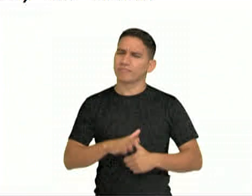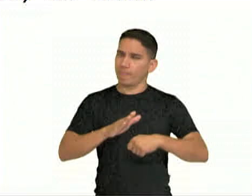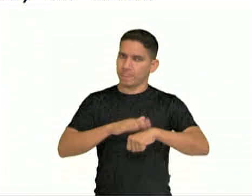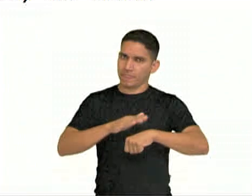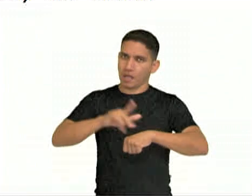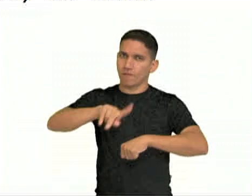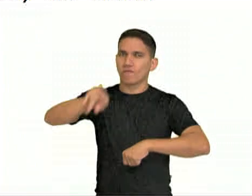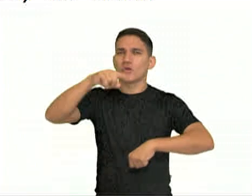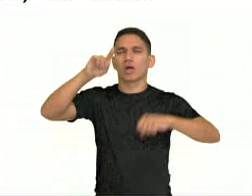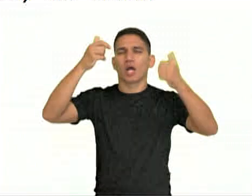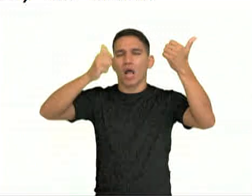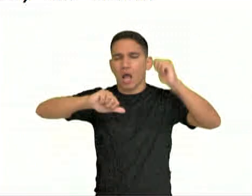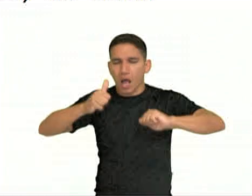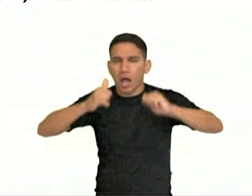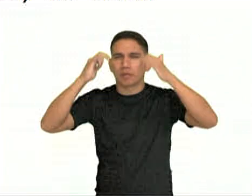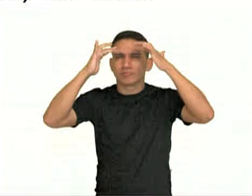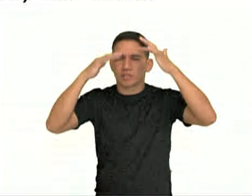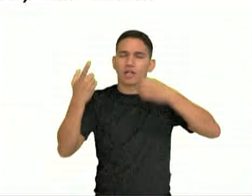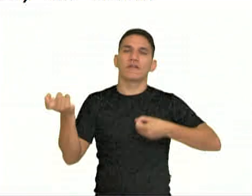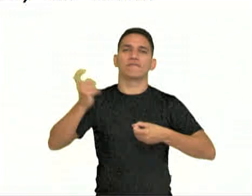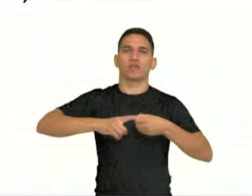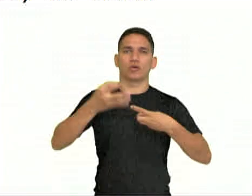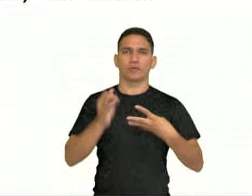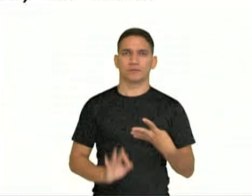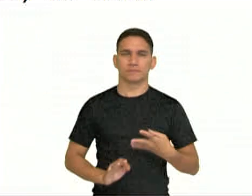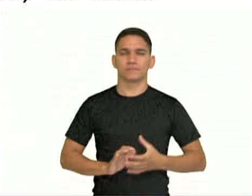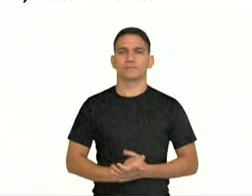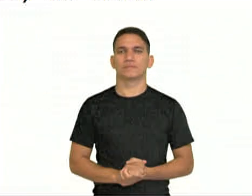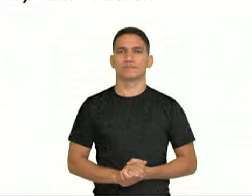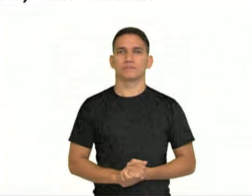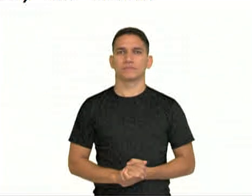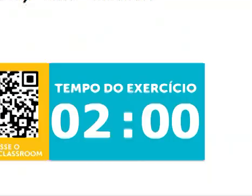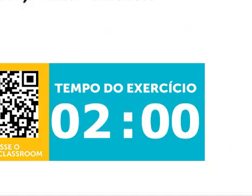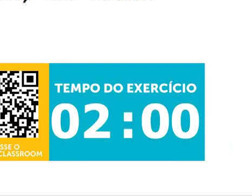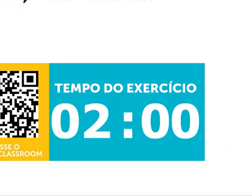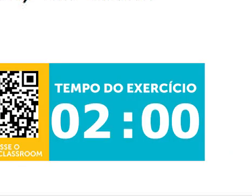tempinho para vocês pensarem aqui e daqui a pouco a gente volta para discutir essa questão.